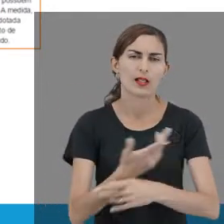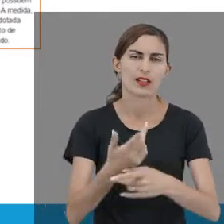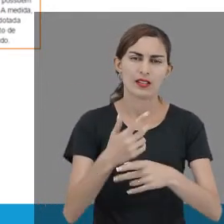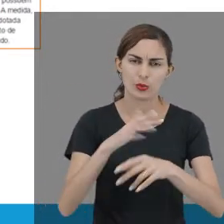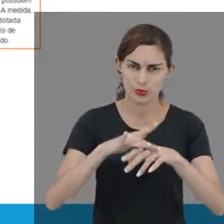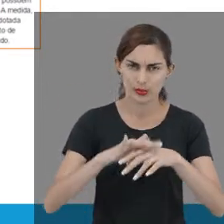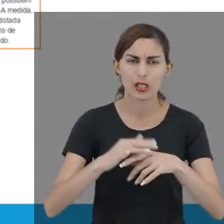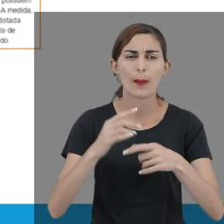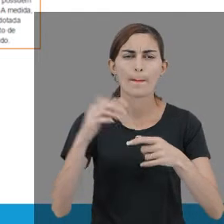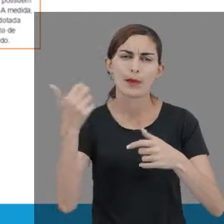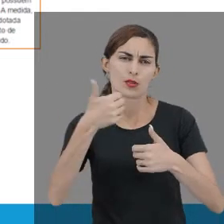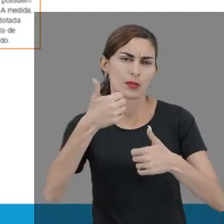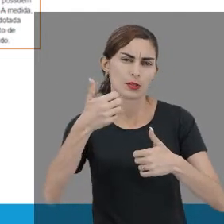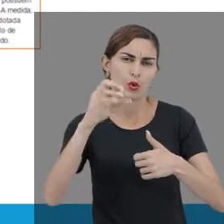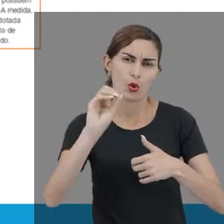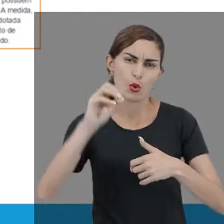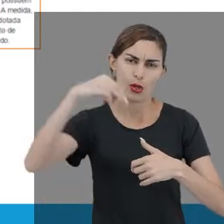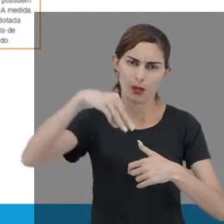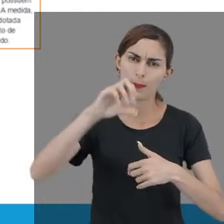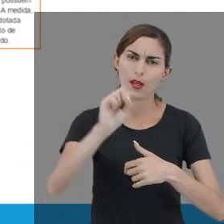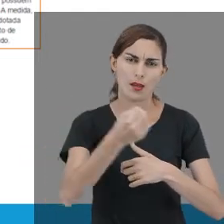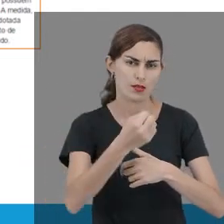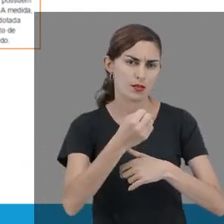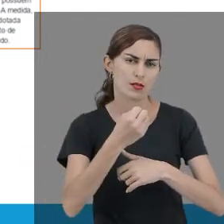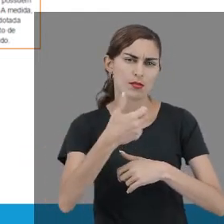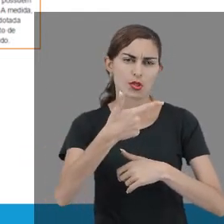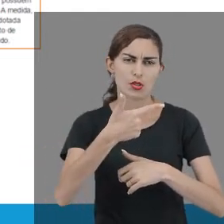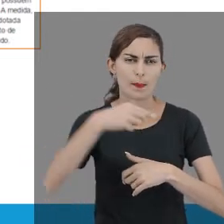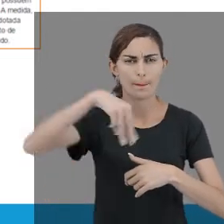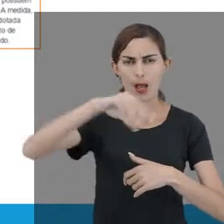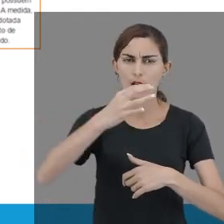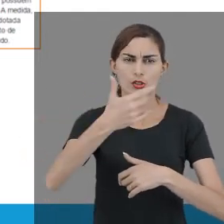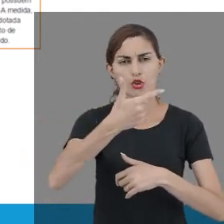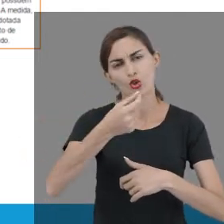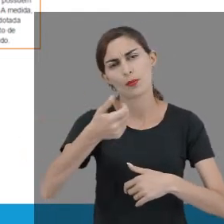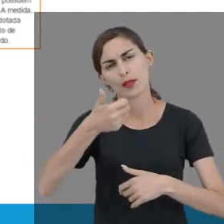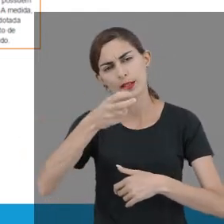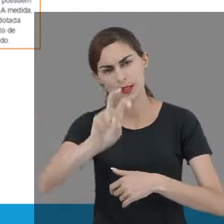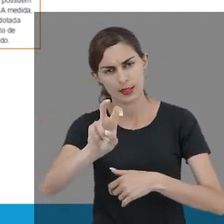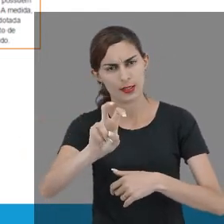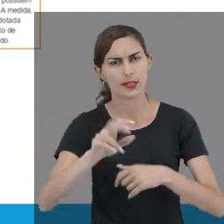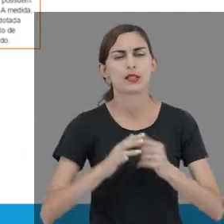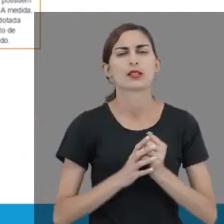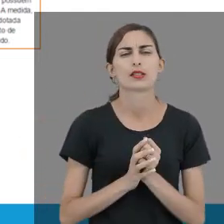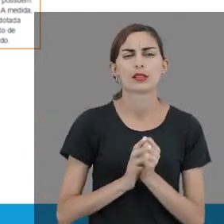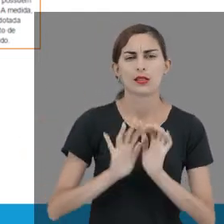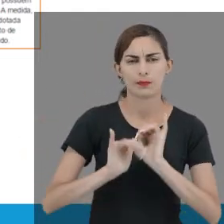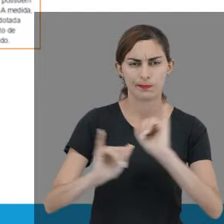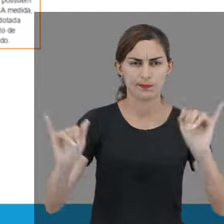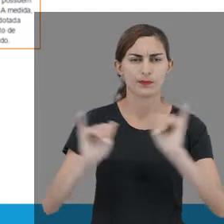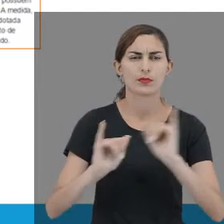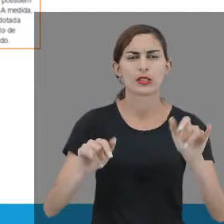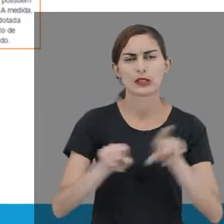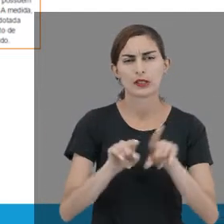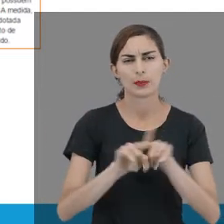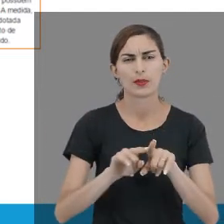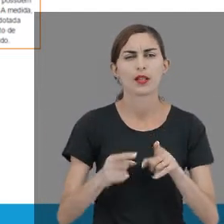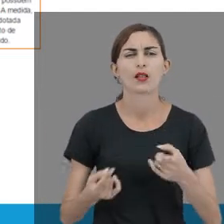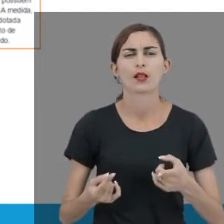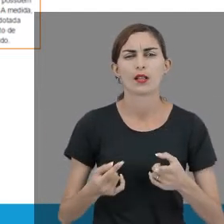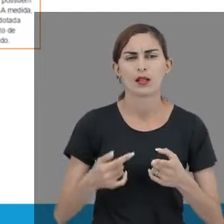2015, para a OMS, quanto, a partir desse período, uma